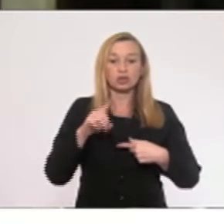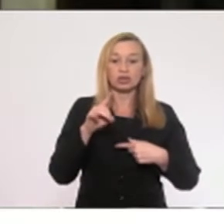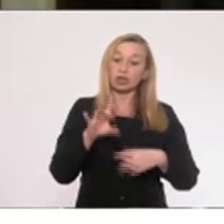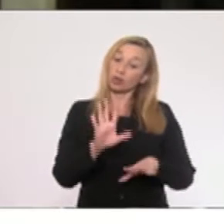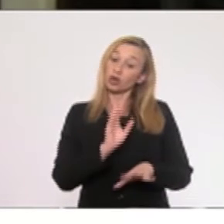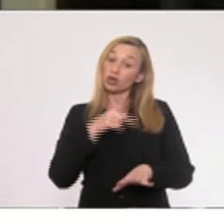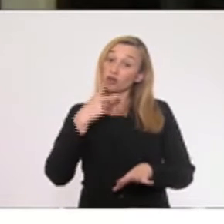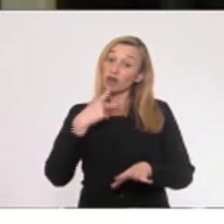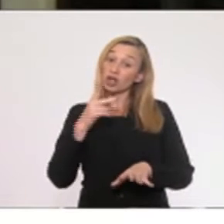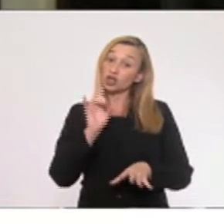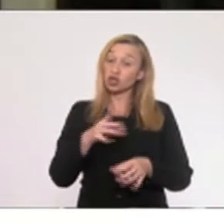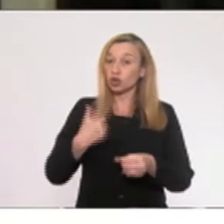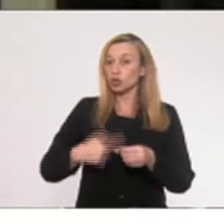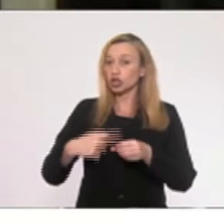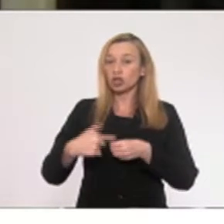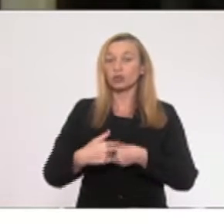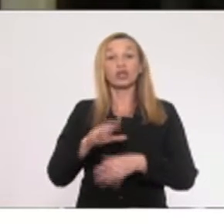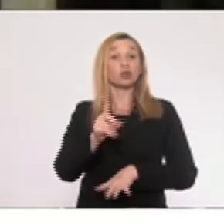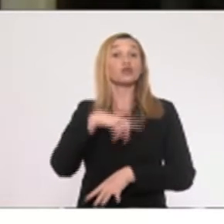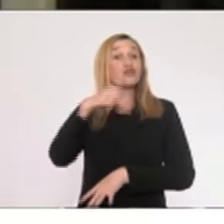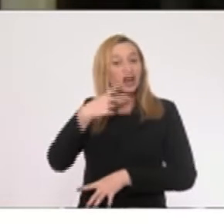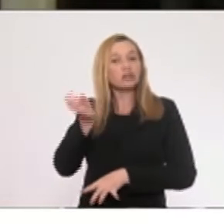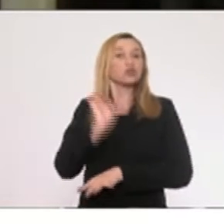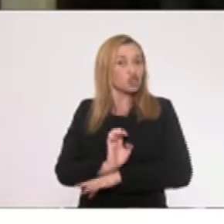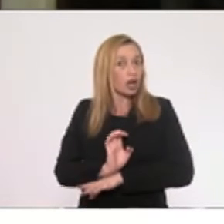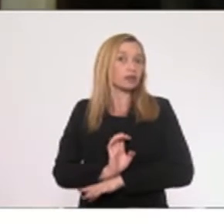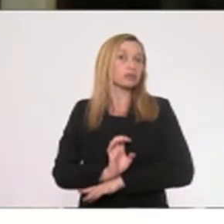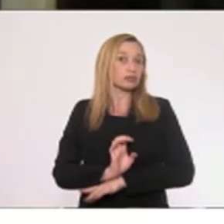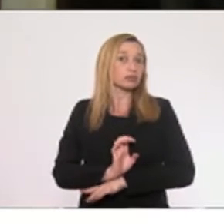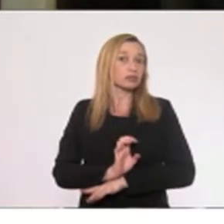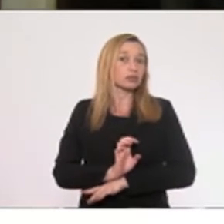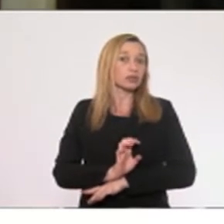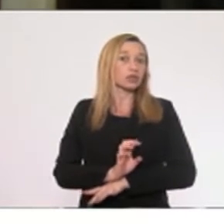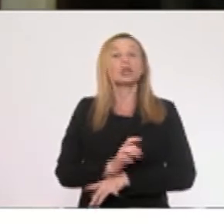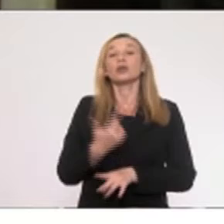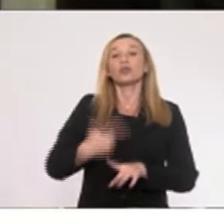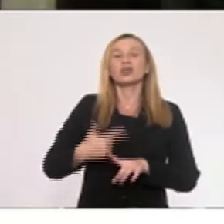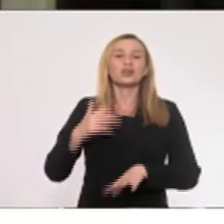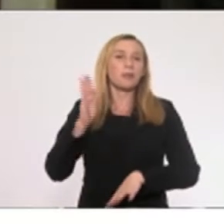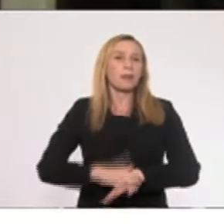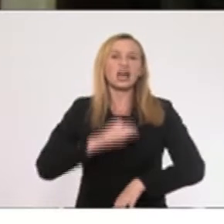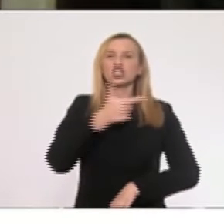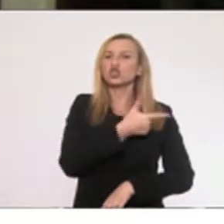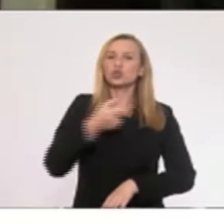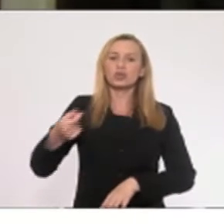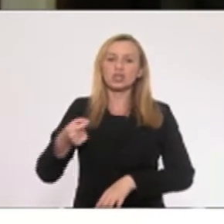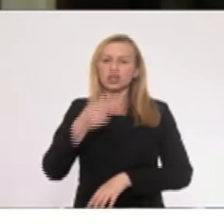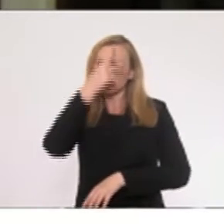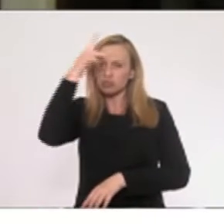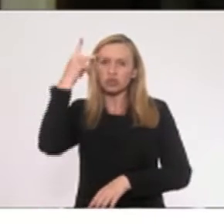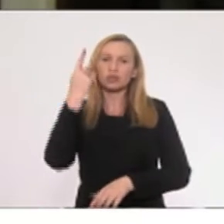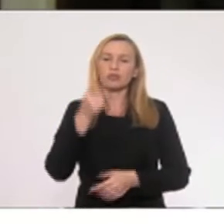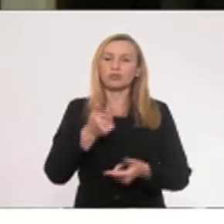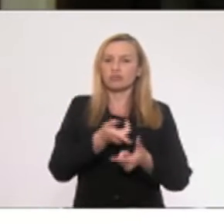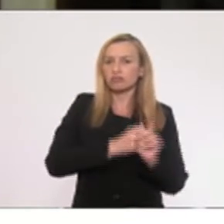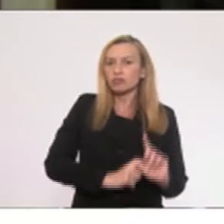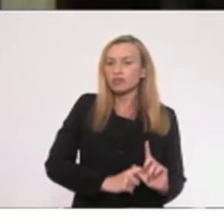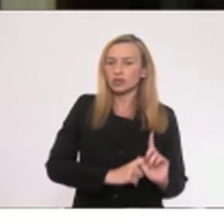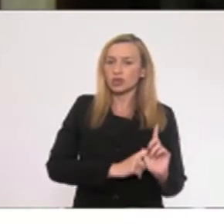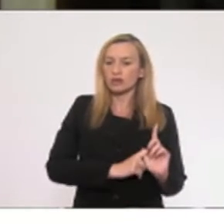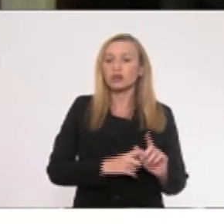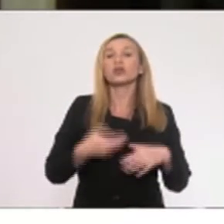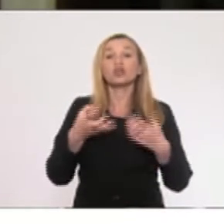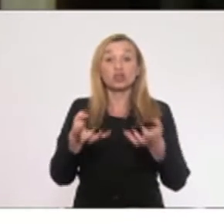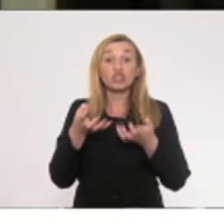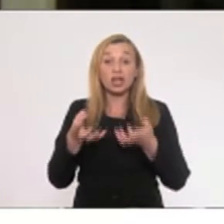Não, acontece. mas eu estou falando, eu estou tratando do Estado. Estou falando do Estado. Até porque são mais de 200 mil devedores. Perfeito. E o que nós